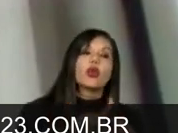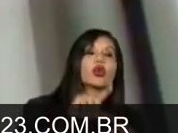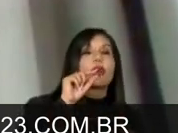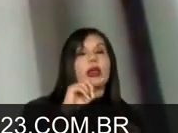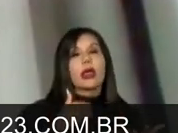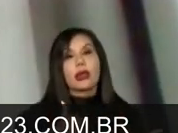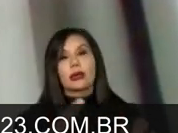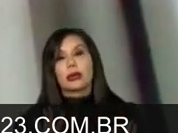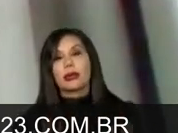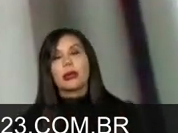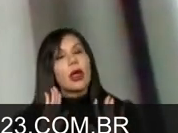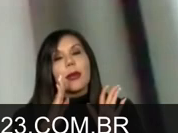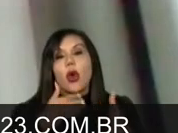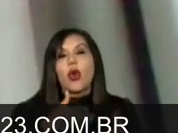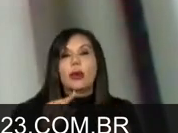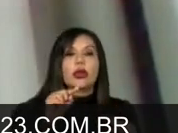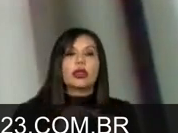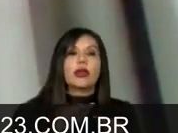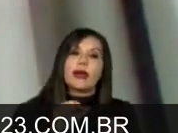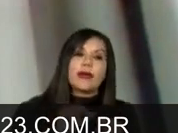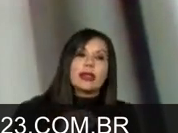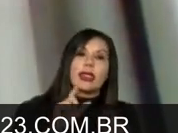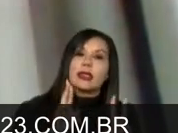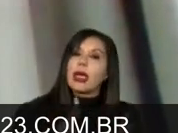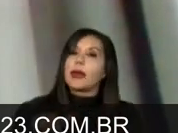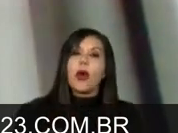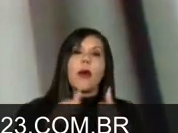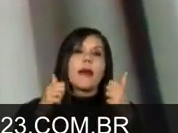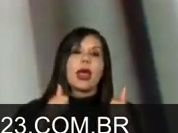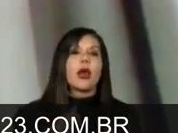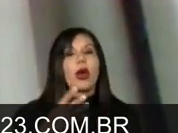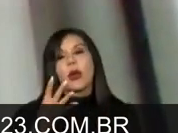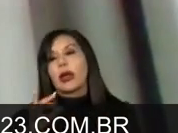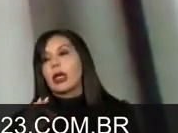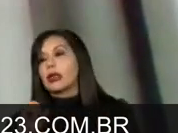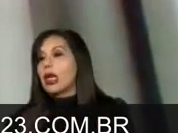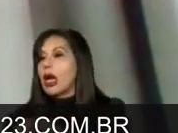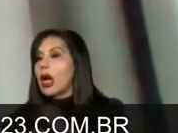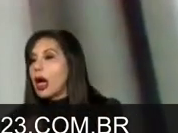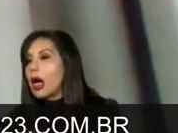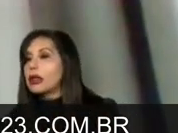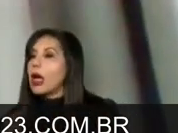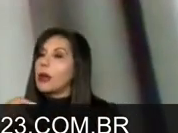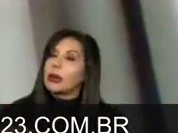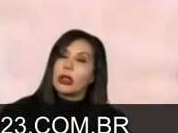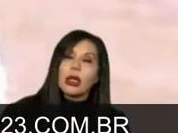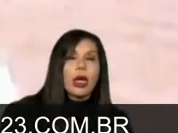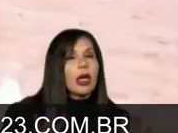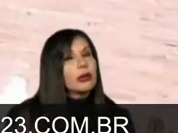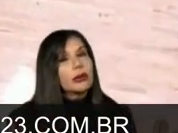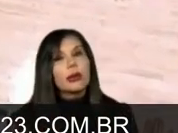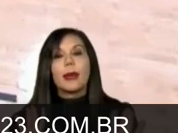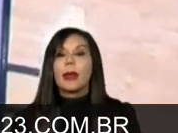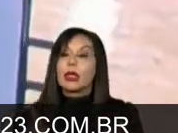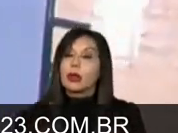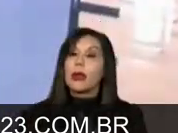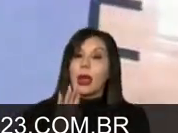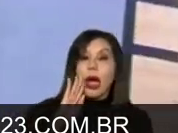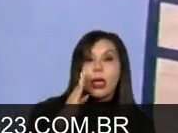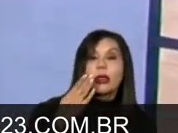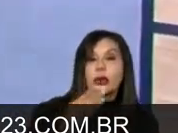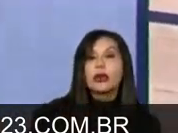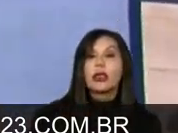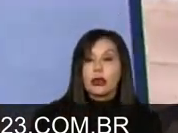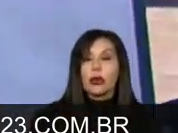quero chegar. Então, lógico, o sonho é ficar na NBA 40 anos, 90 anos, aposentar aqui, mas eu também acredito muito